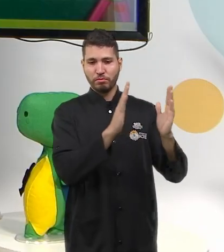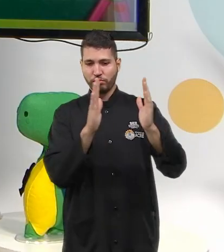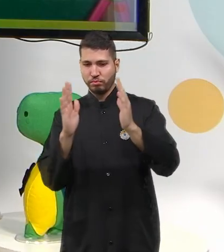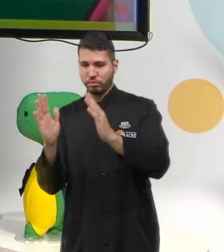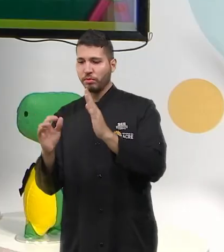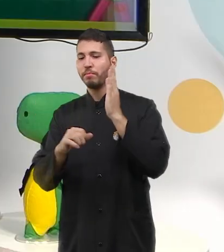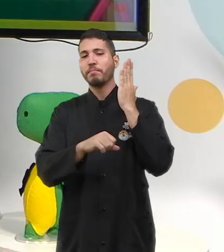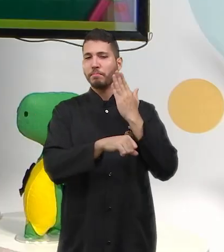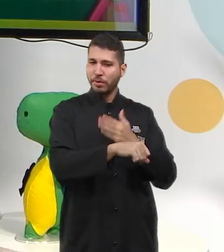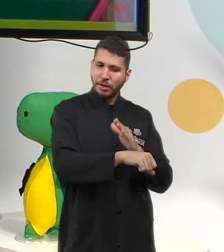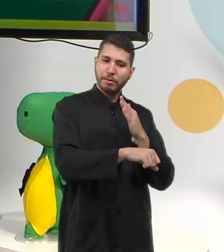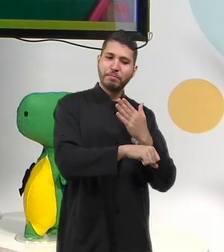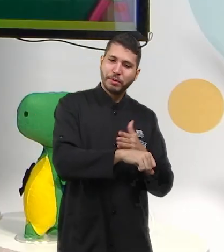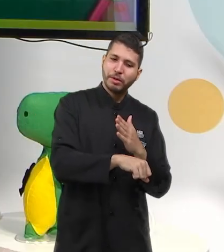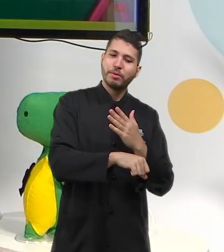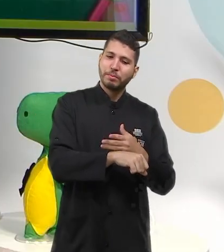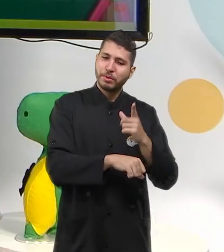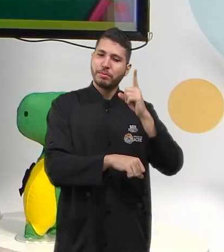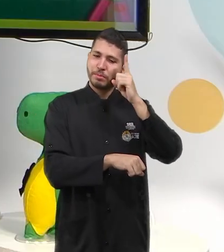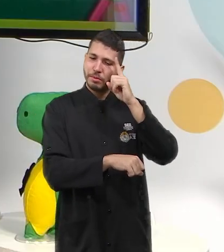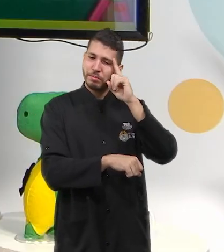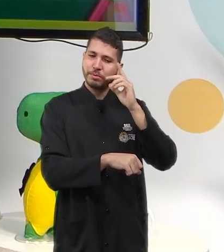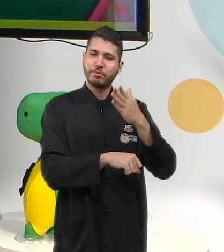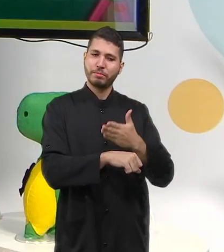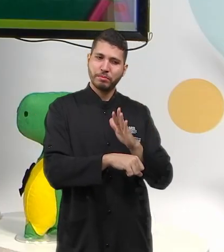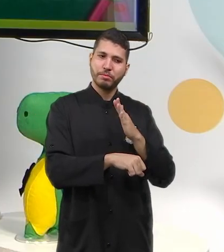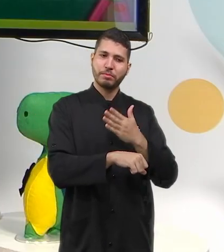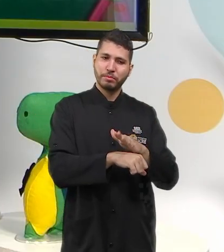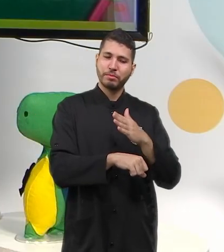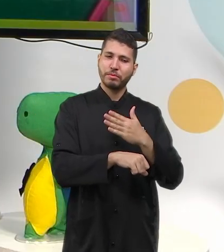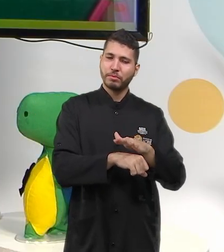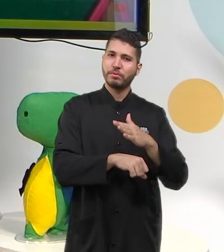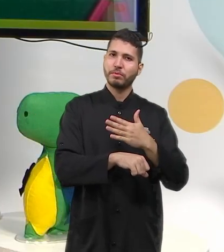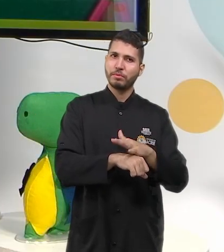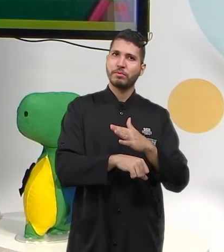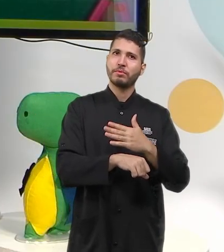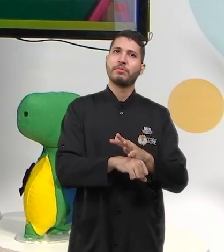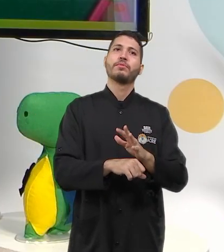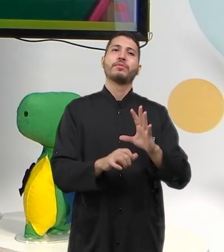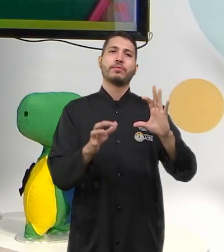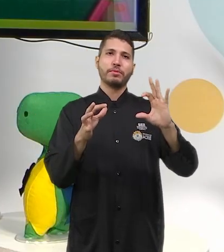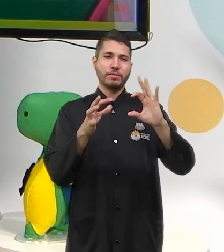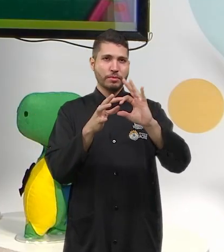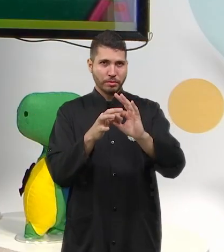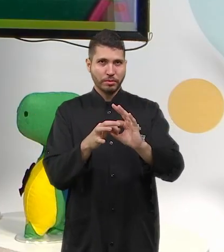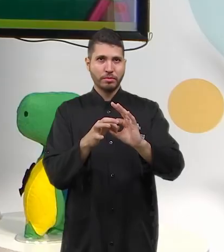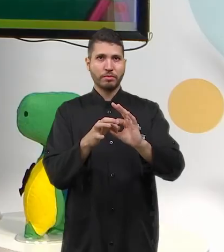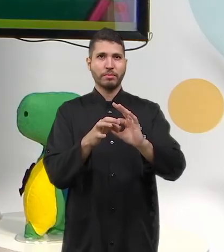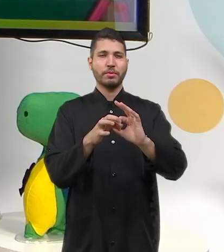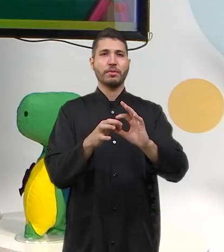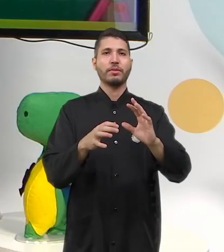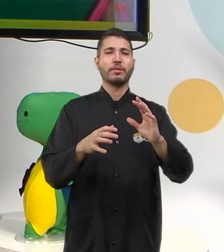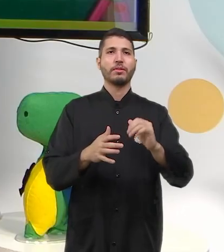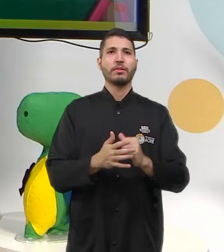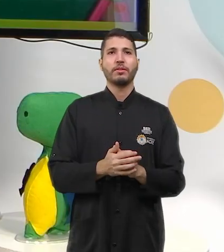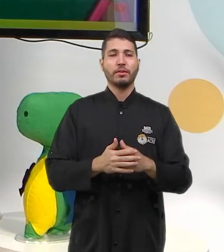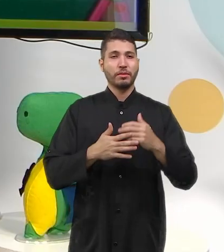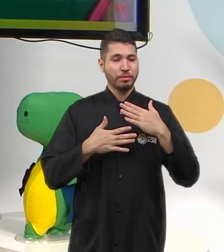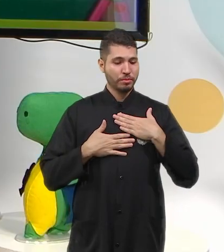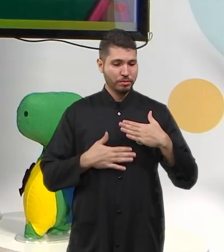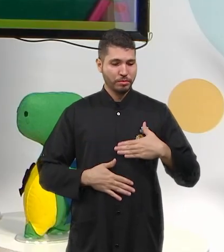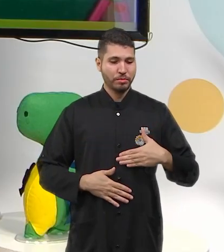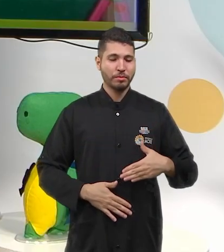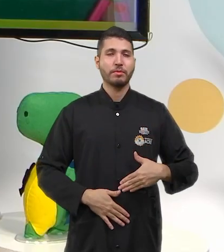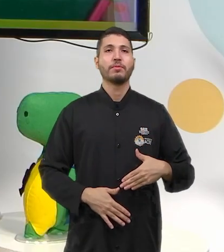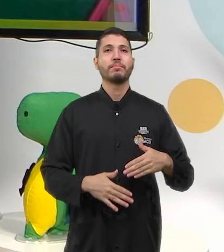esse conjunto um pouco mais amplo, que vai direcionar a sua aptidão física, mas sempre dentro desse aspecto